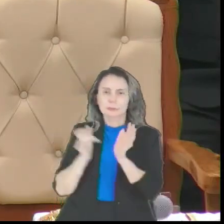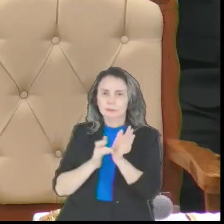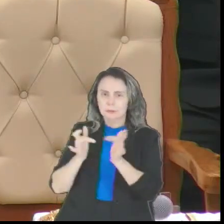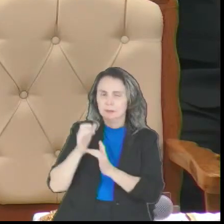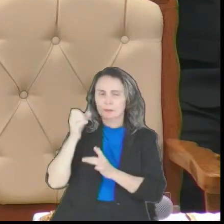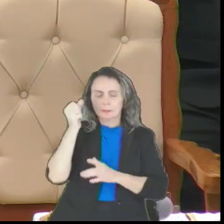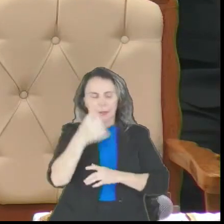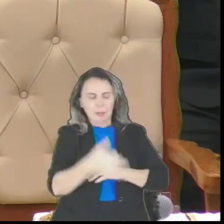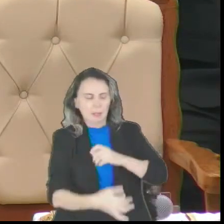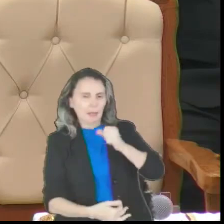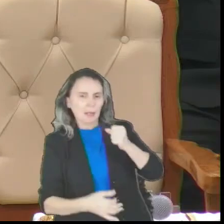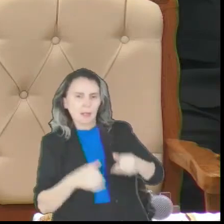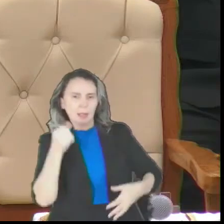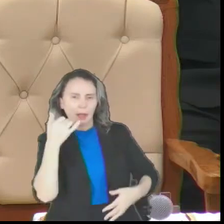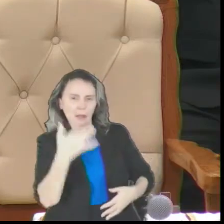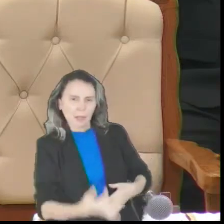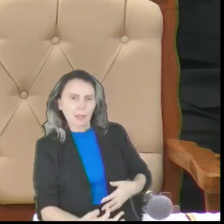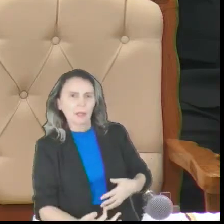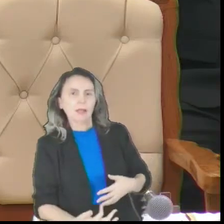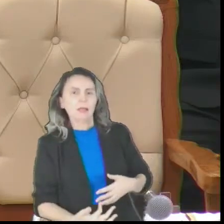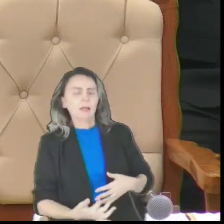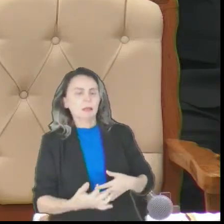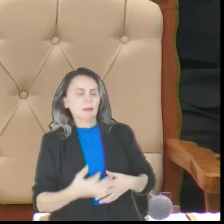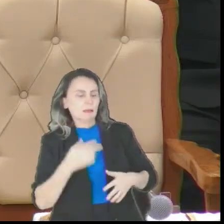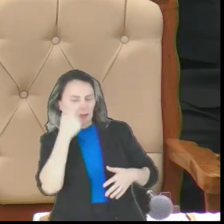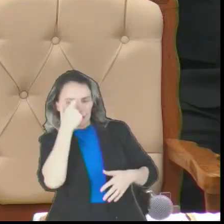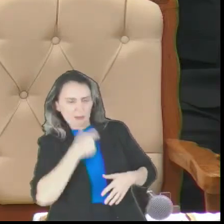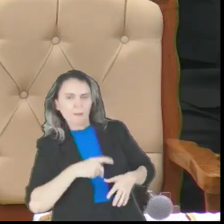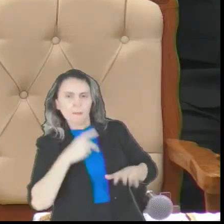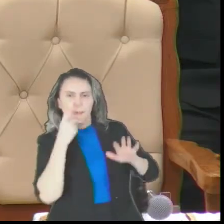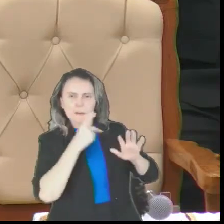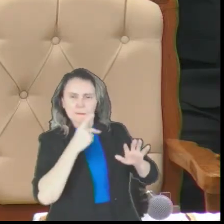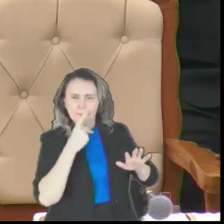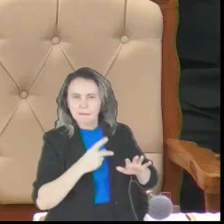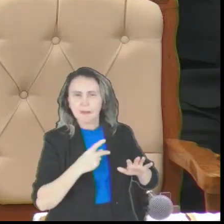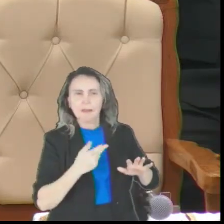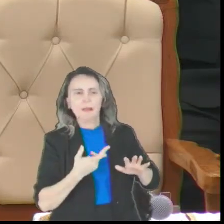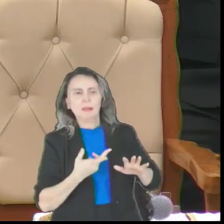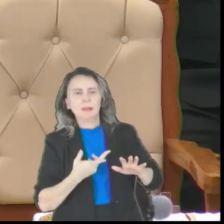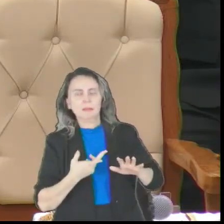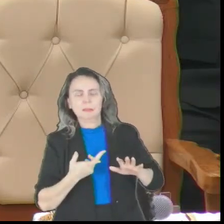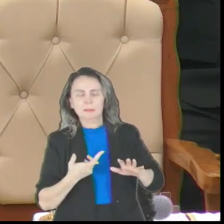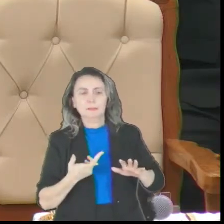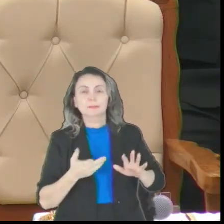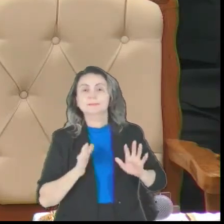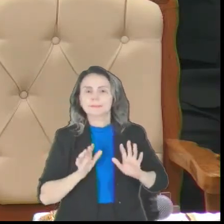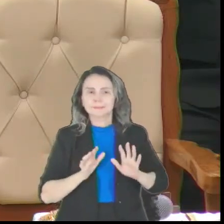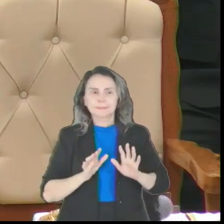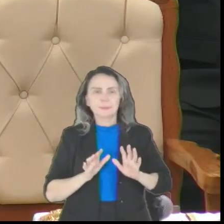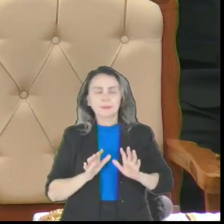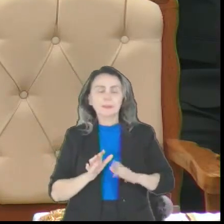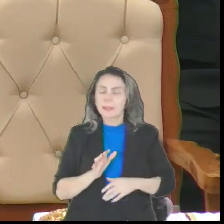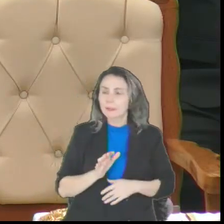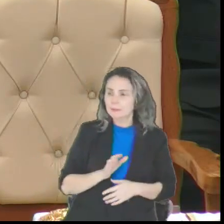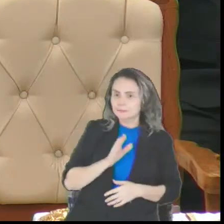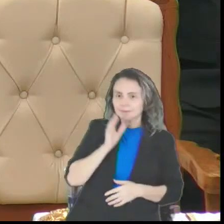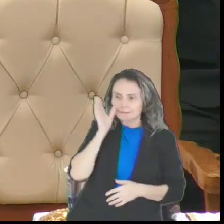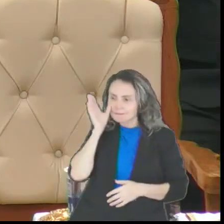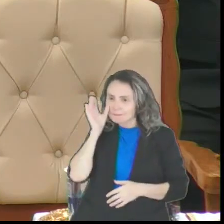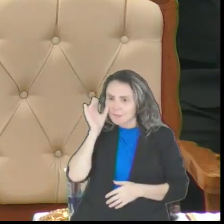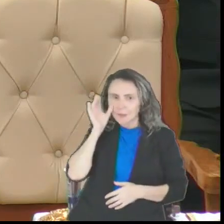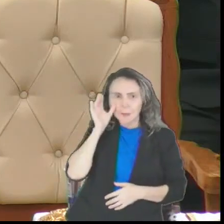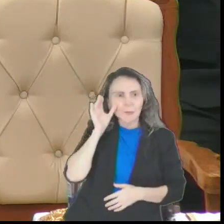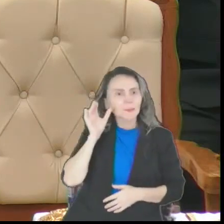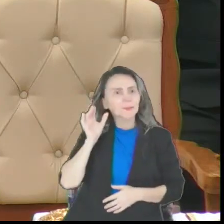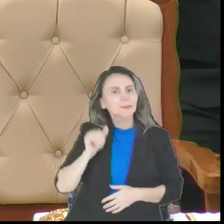profeta de Deus, que Deus se manifestava com coisas grandíssimas na sua vida. E ele tem curiosidade, ele manda chamar